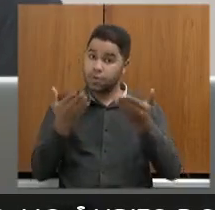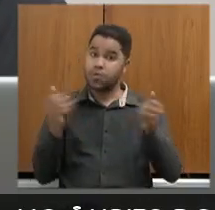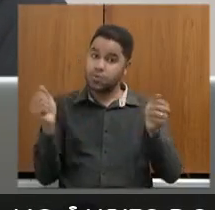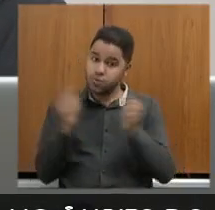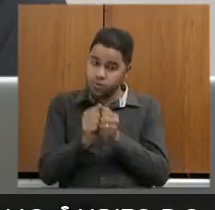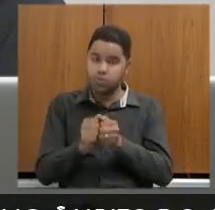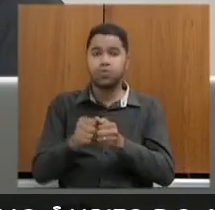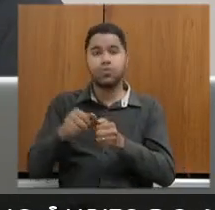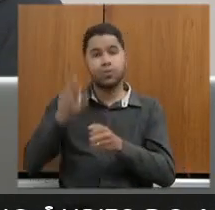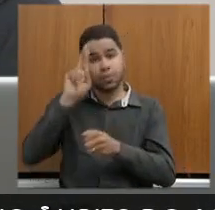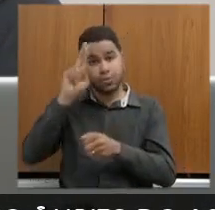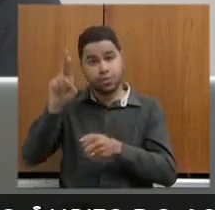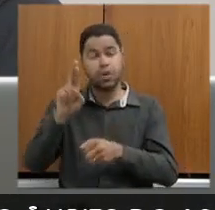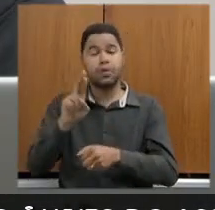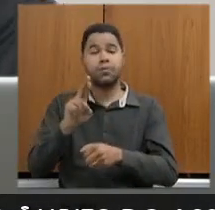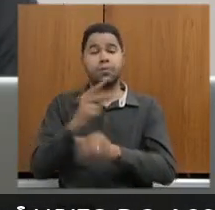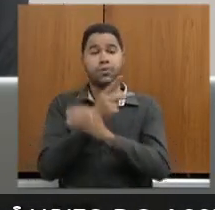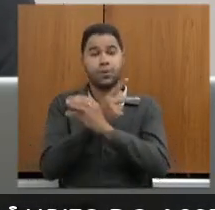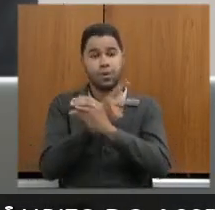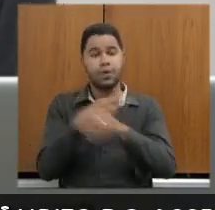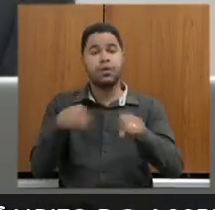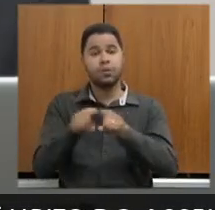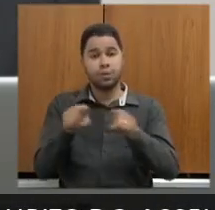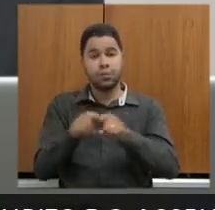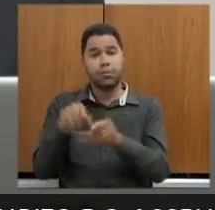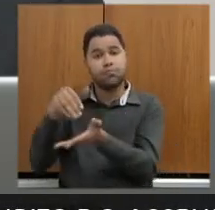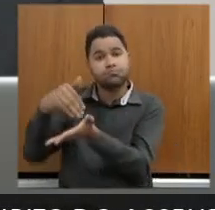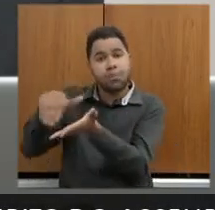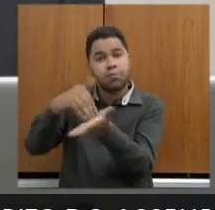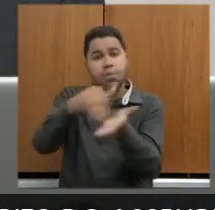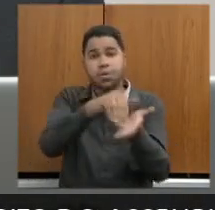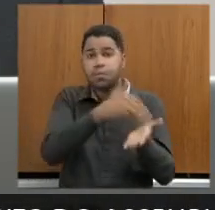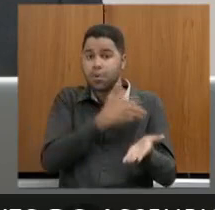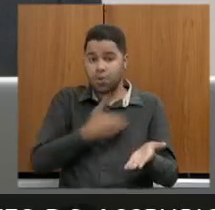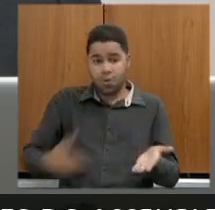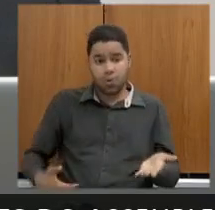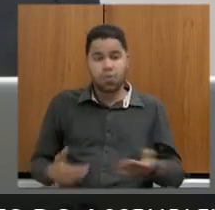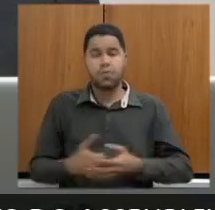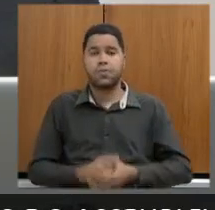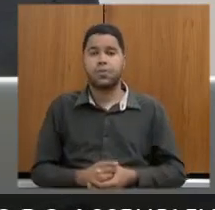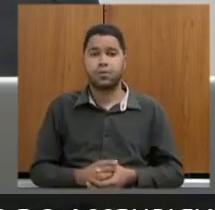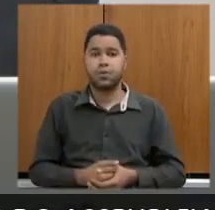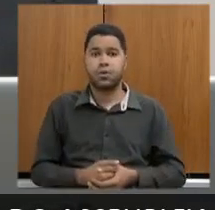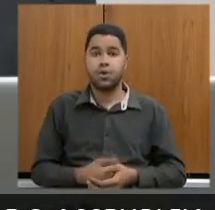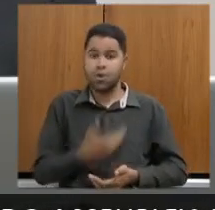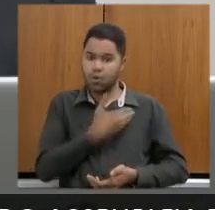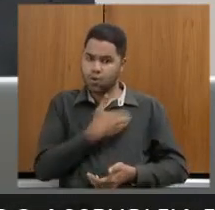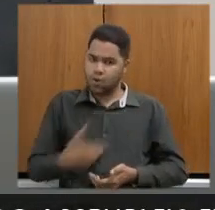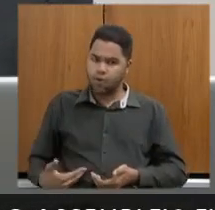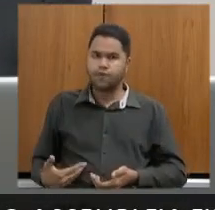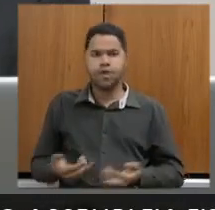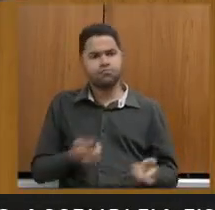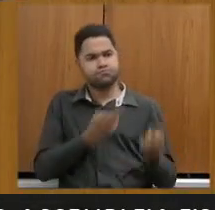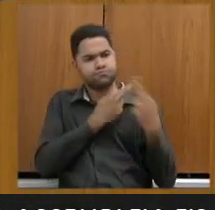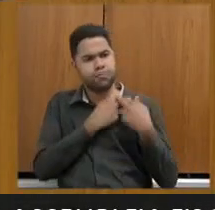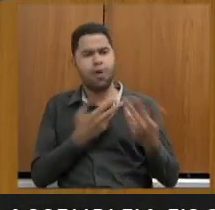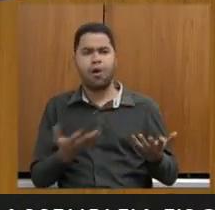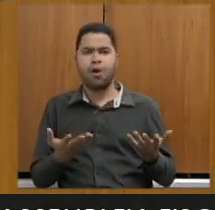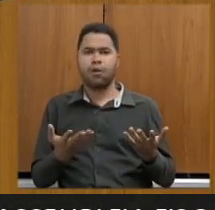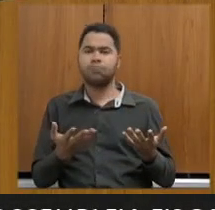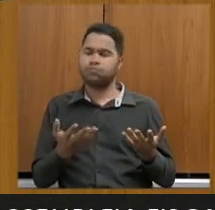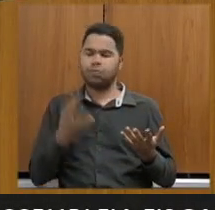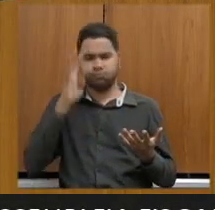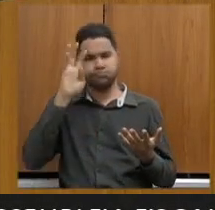Senhor junto aos é da para civil e aos secretários de governo né Para que o governo chame a resposta dá para